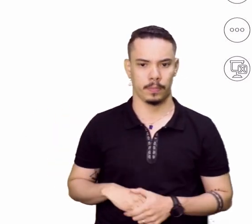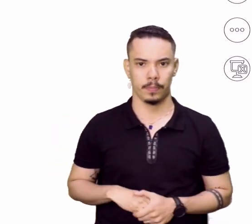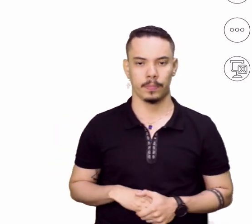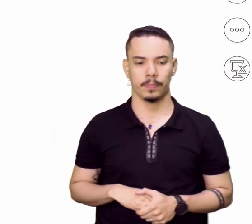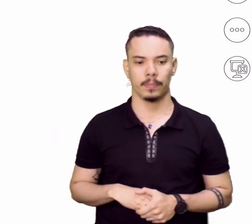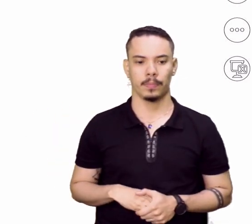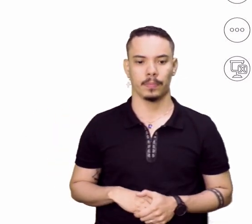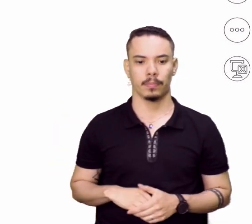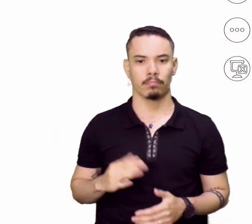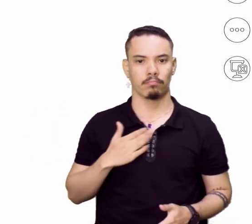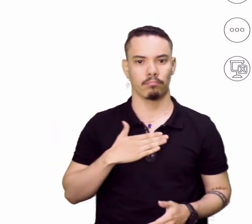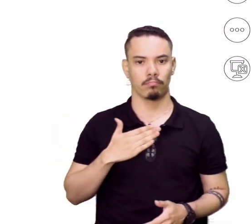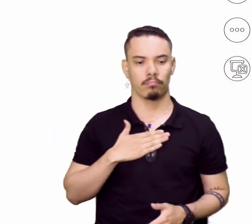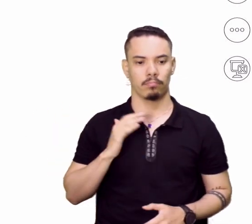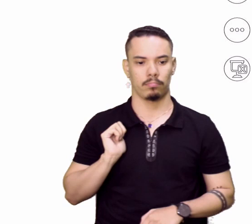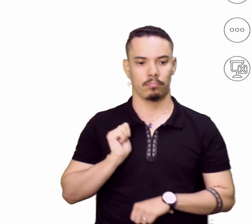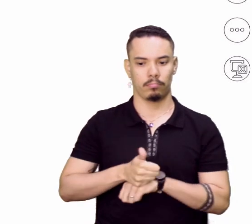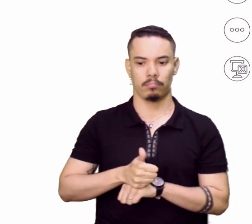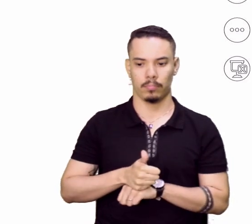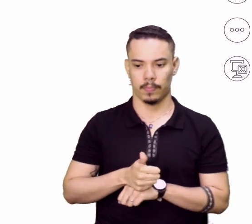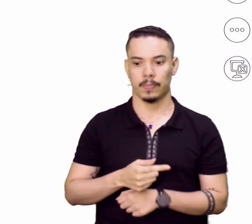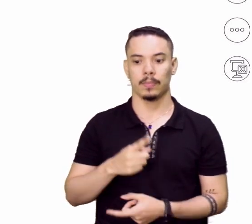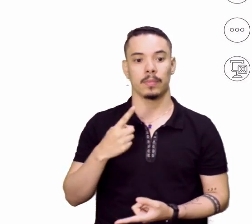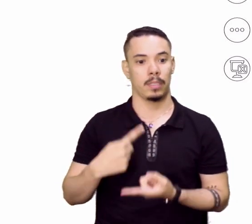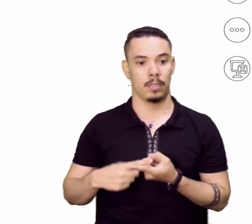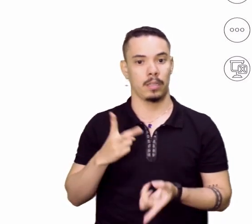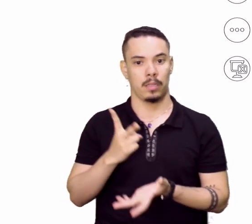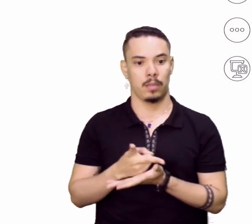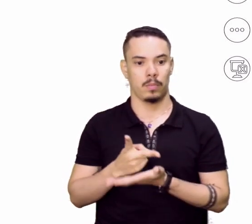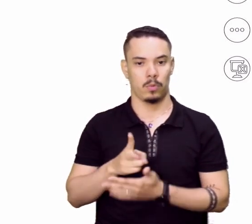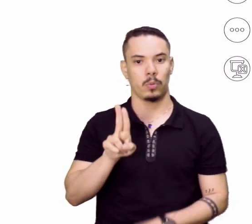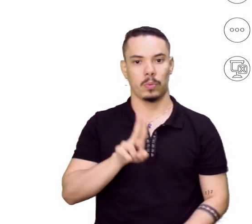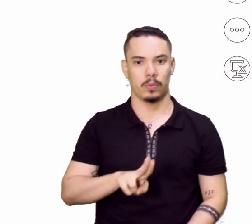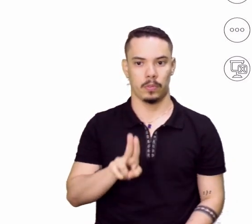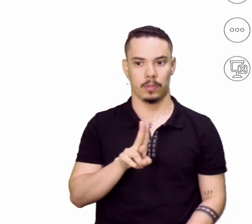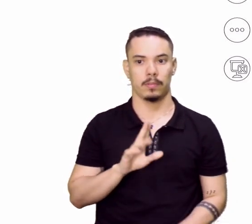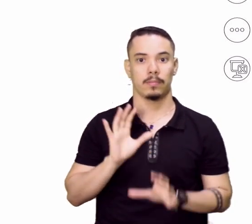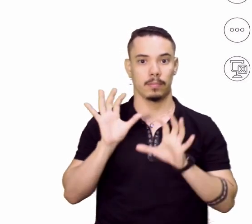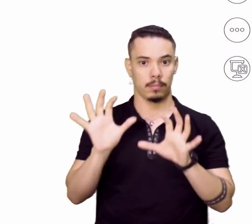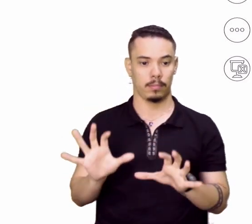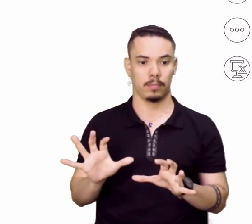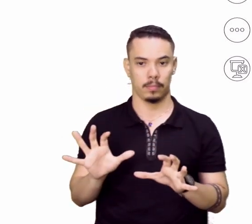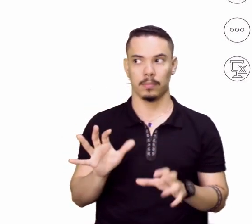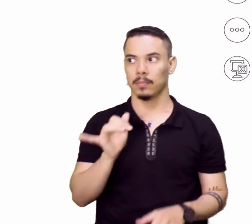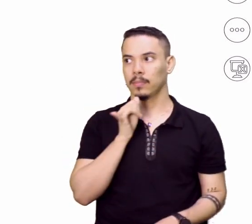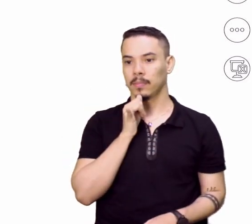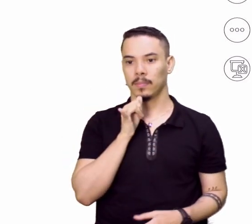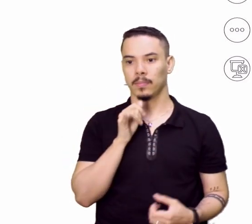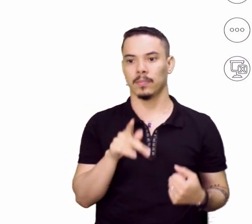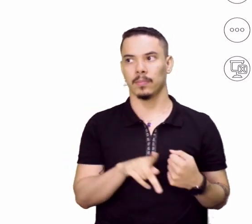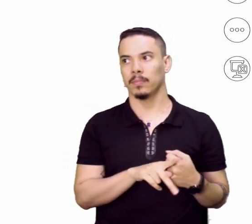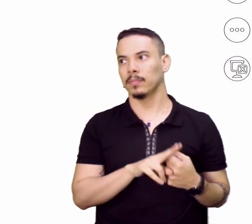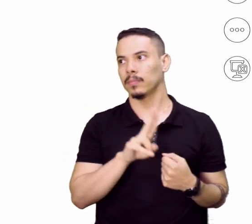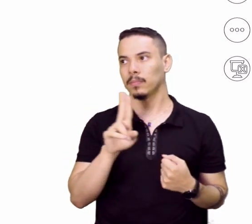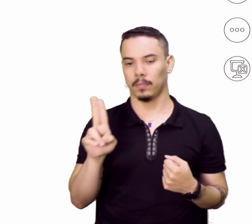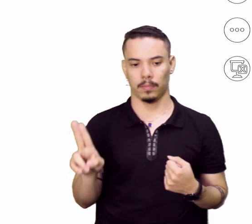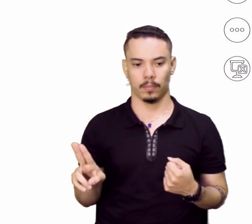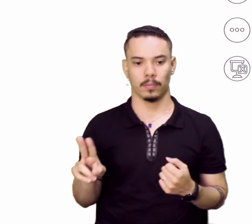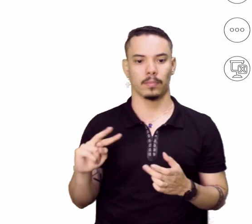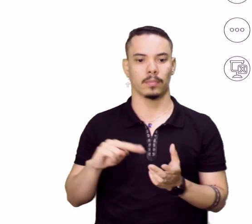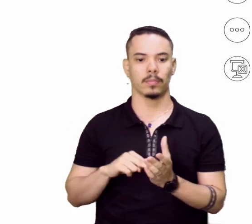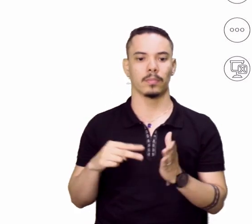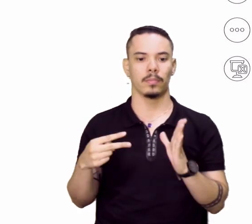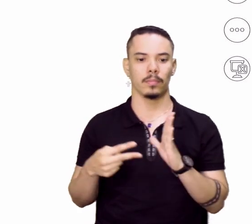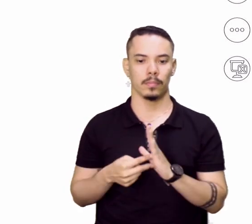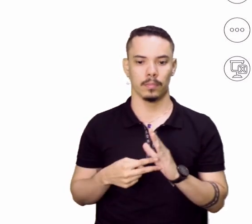posse, sempre usado com aquela ideia de posse em frases, quando você usa ele como pronome relativo, e vai